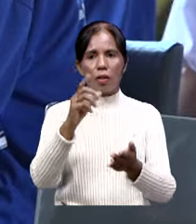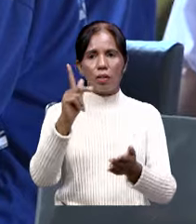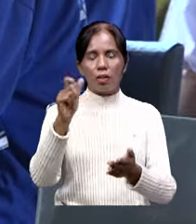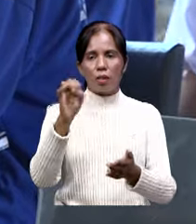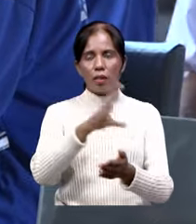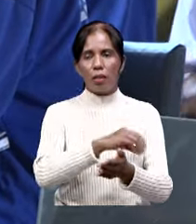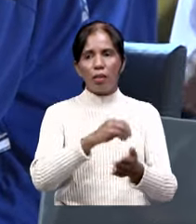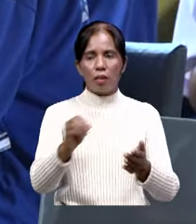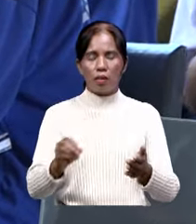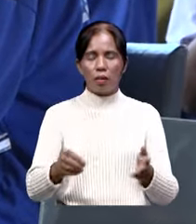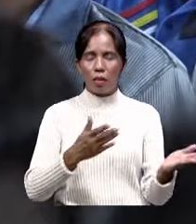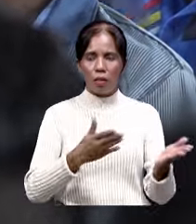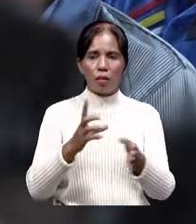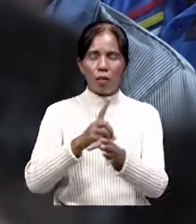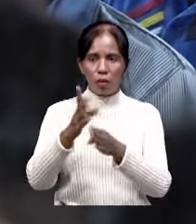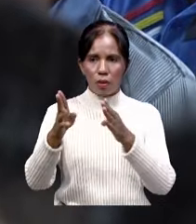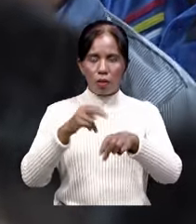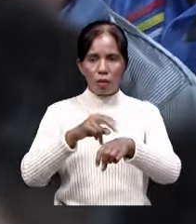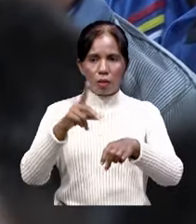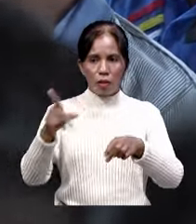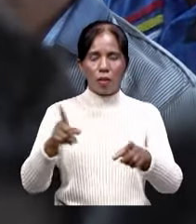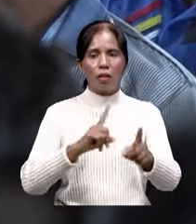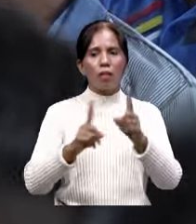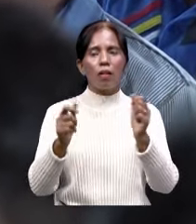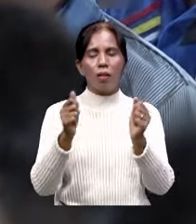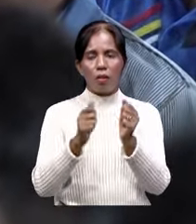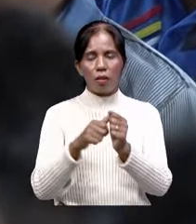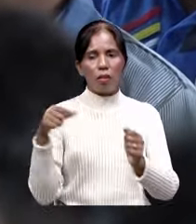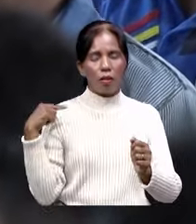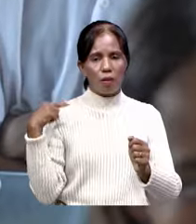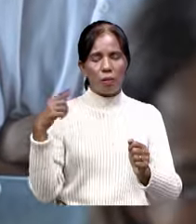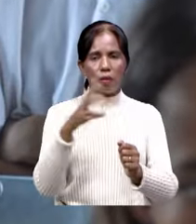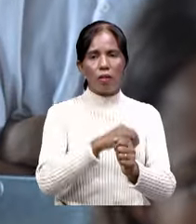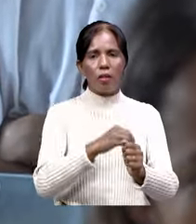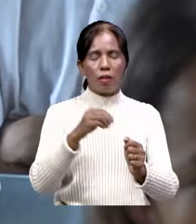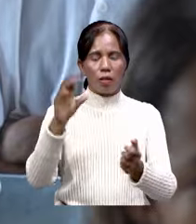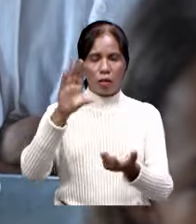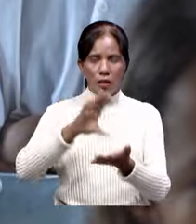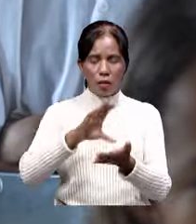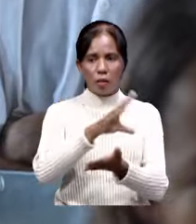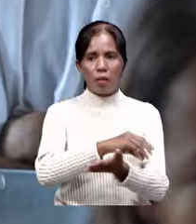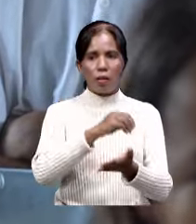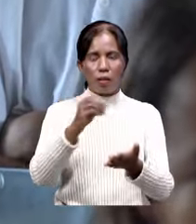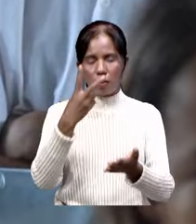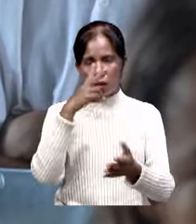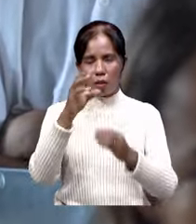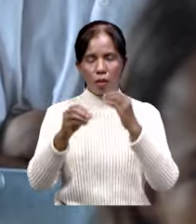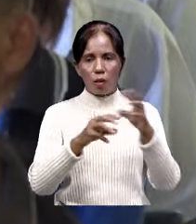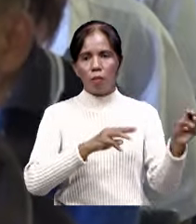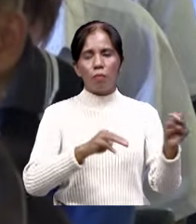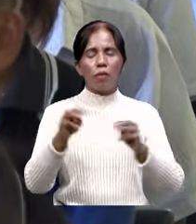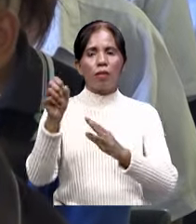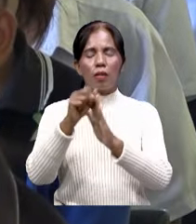nia parte se orienta diretor nacional secundário geral no gabinete licenciamento acreditação atuare hodi muda